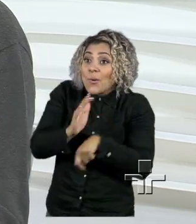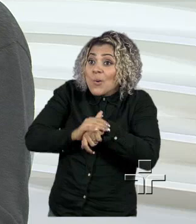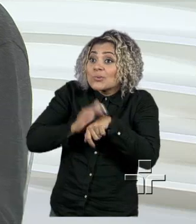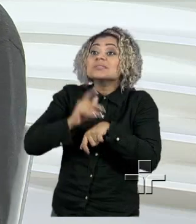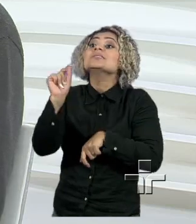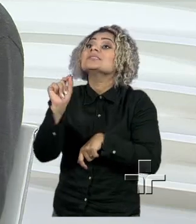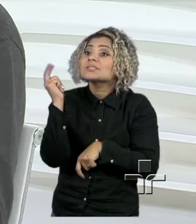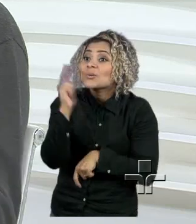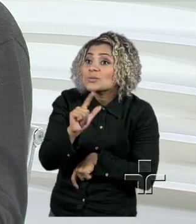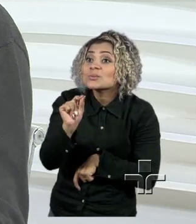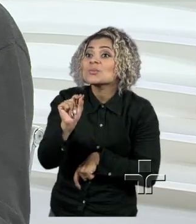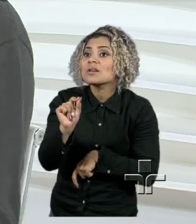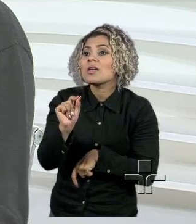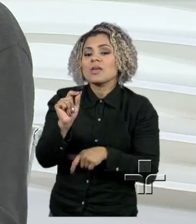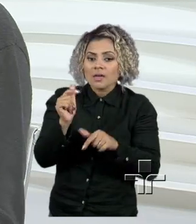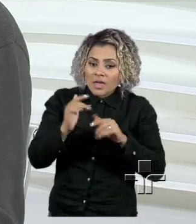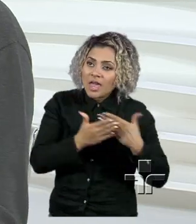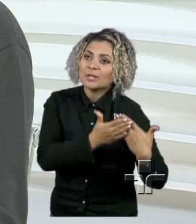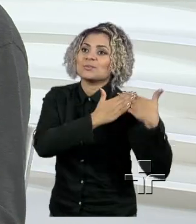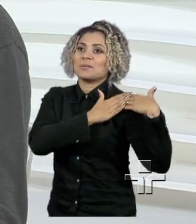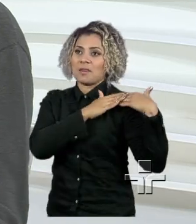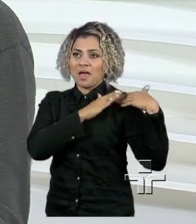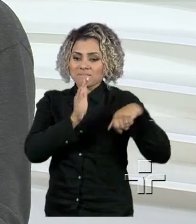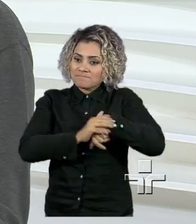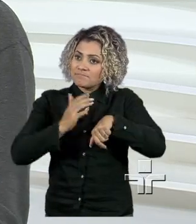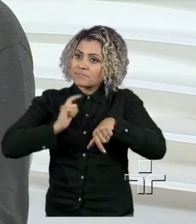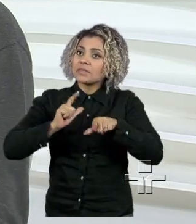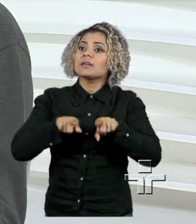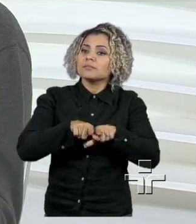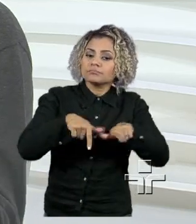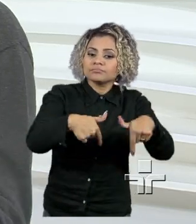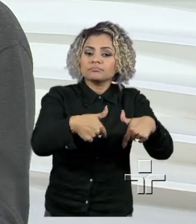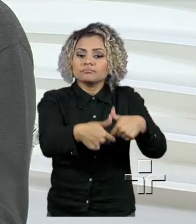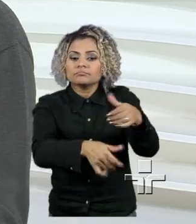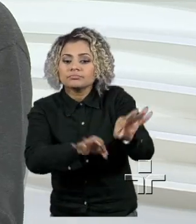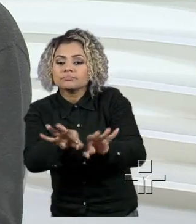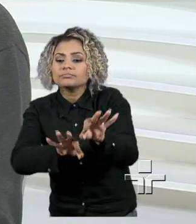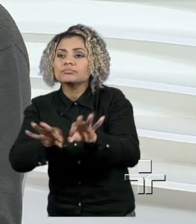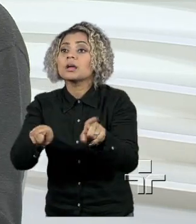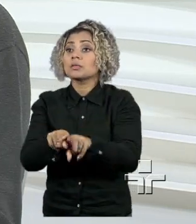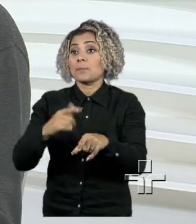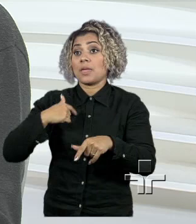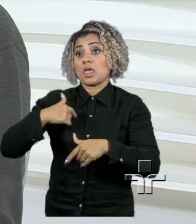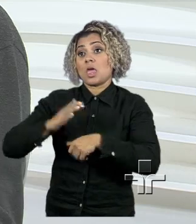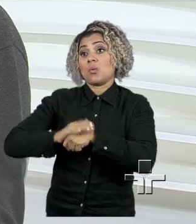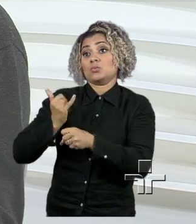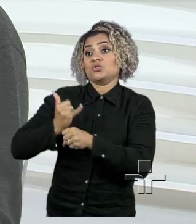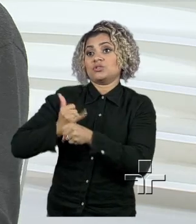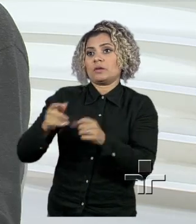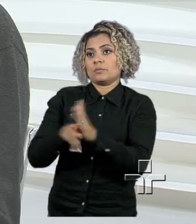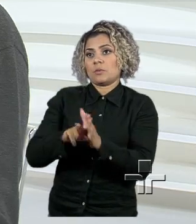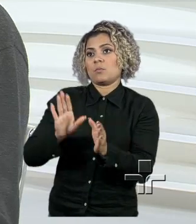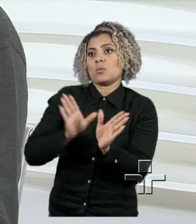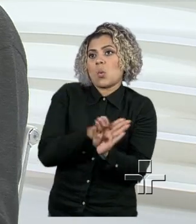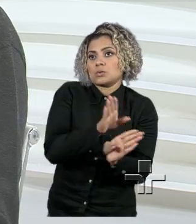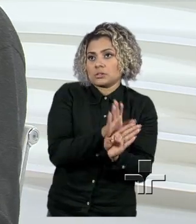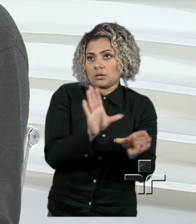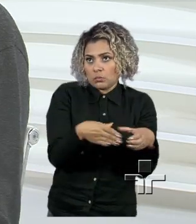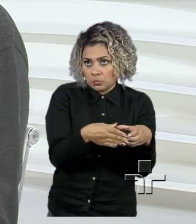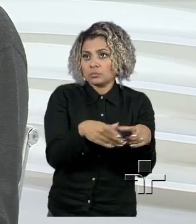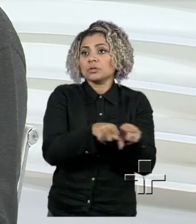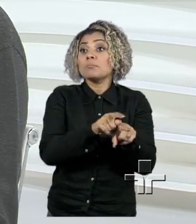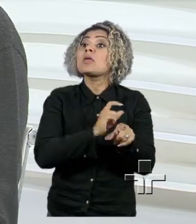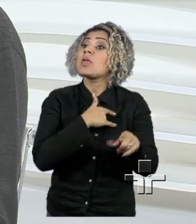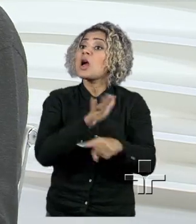exercer papéis mais relevantes, não só na Cacau Show, como chefe do conselho, como chairman, mas também, por que não, ajudar